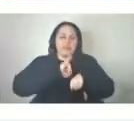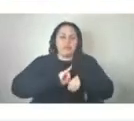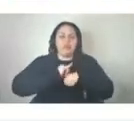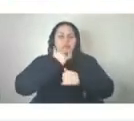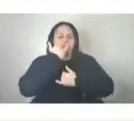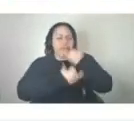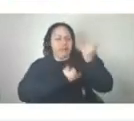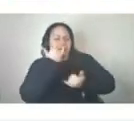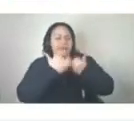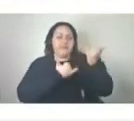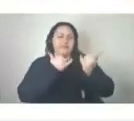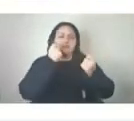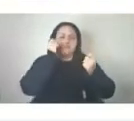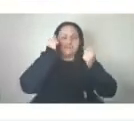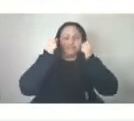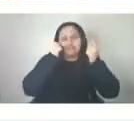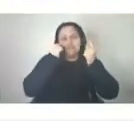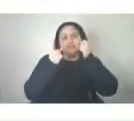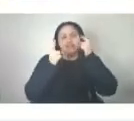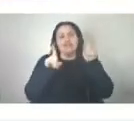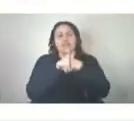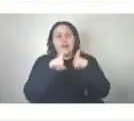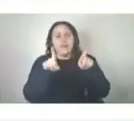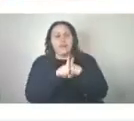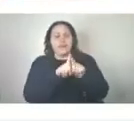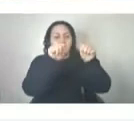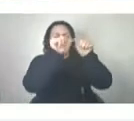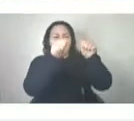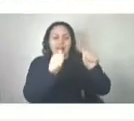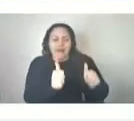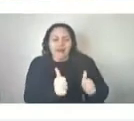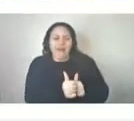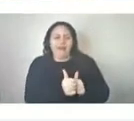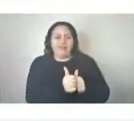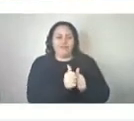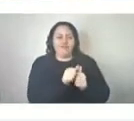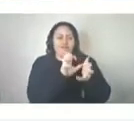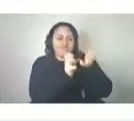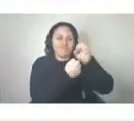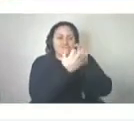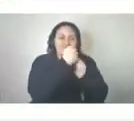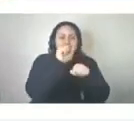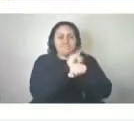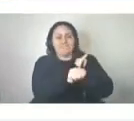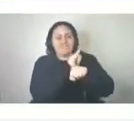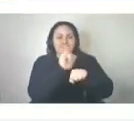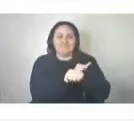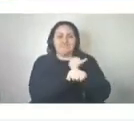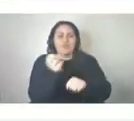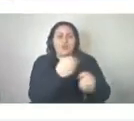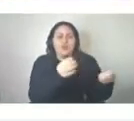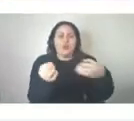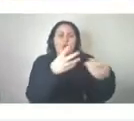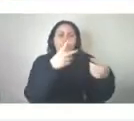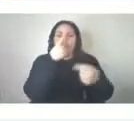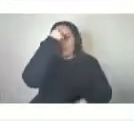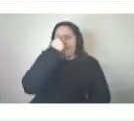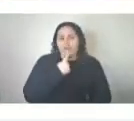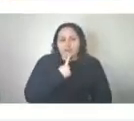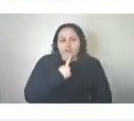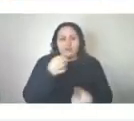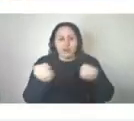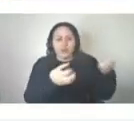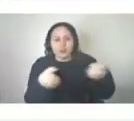tanto construir assemblagens com esses objetos e novos arranjamentos e novas composições, começaram a